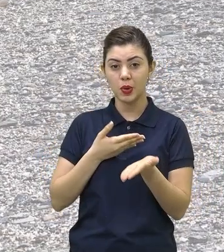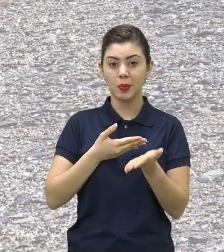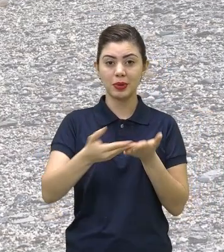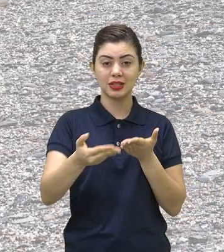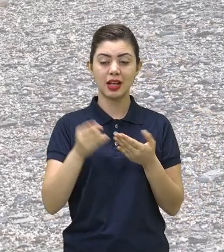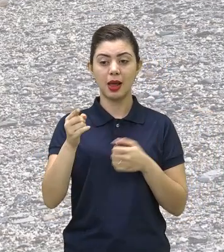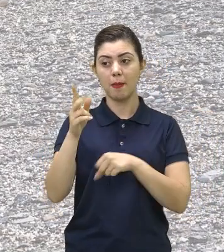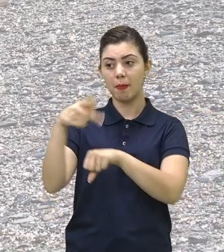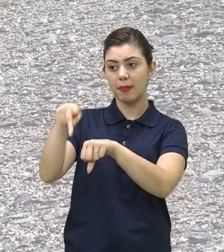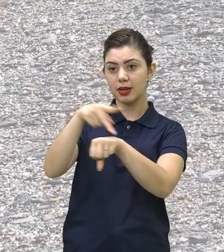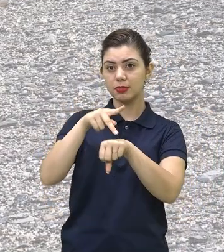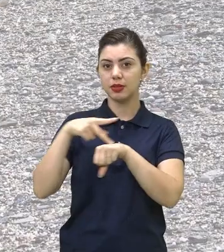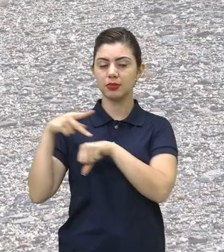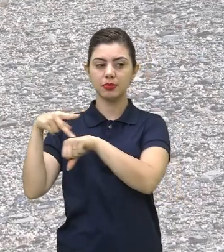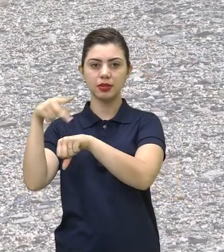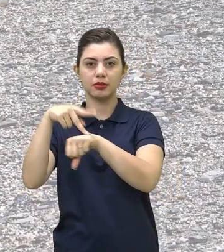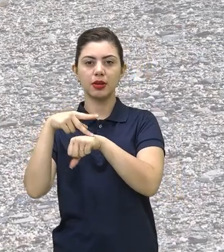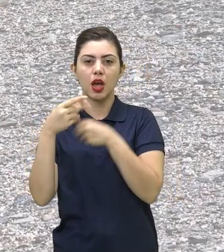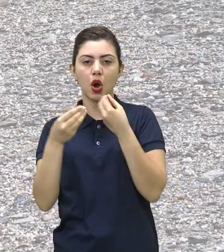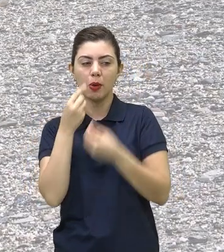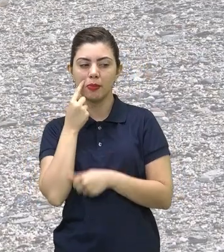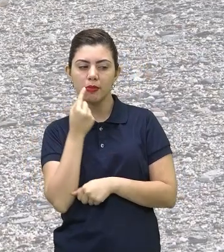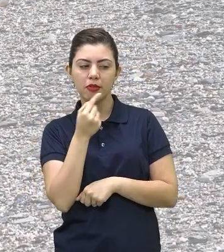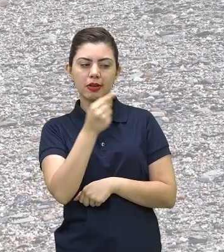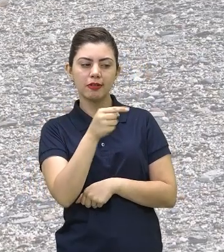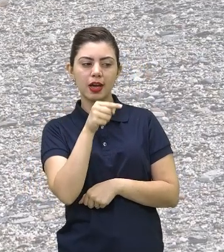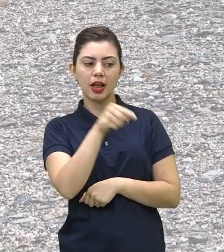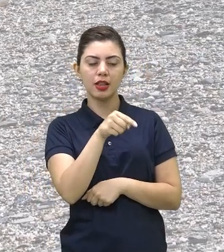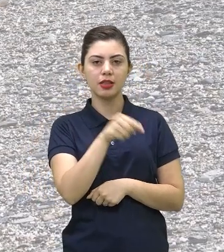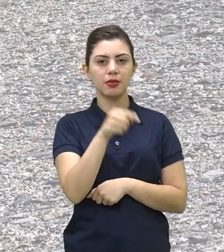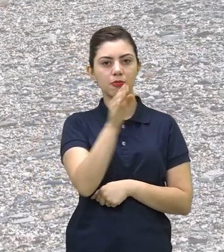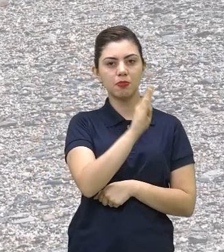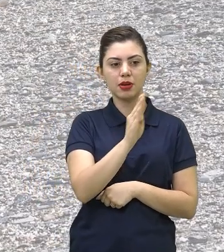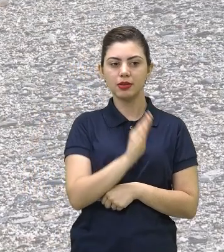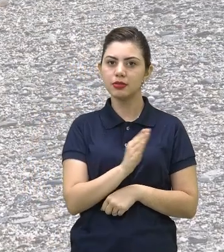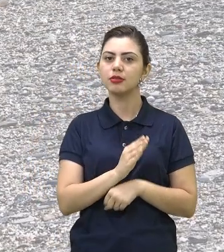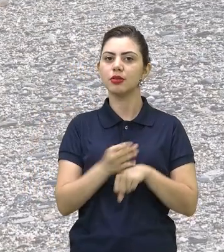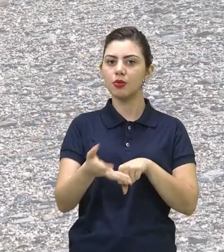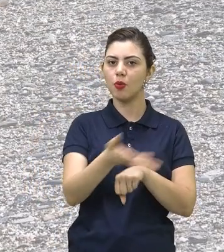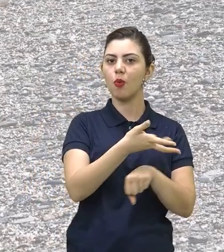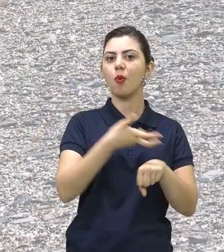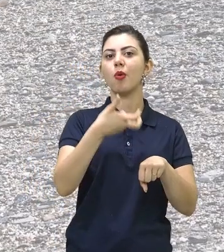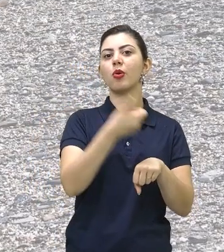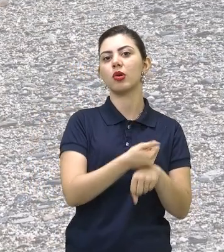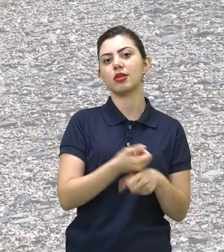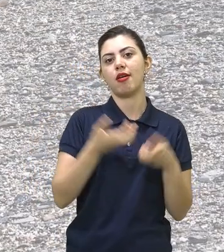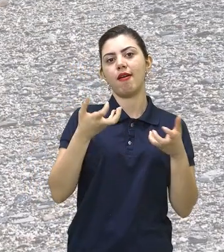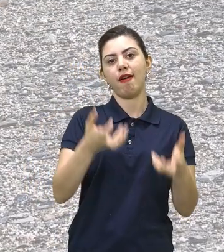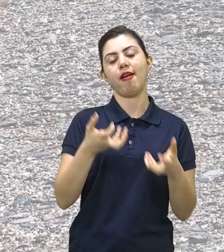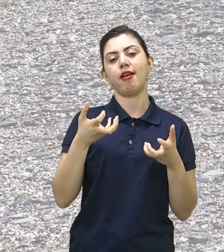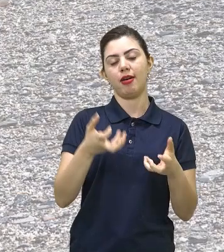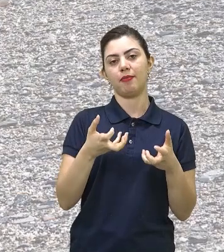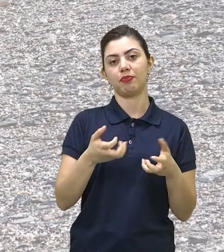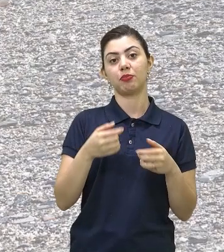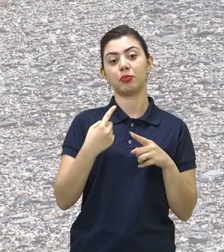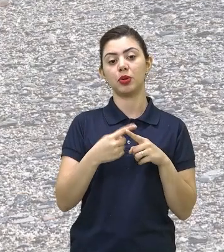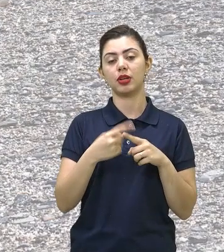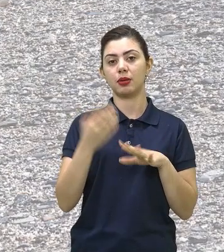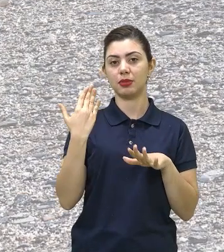países vão começar a olhar então para essa colônia que é então aí o Brasil, uma colônia